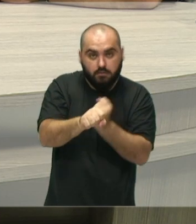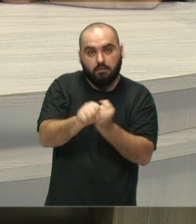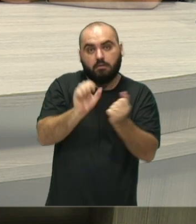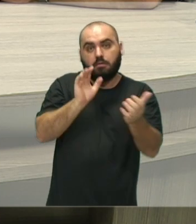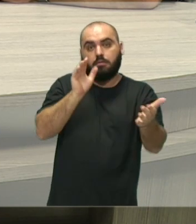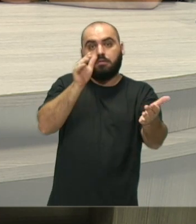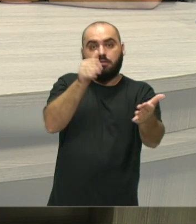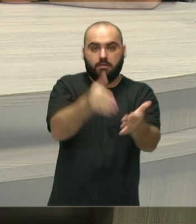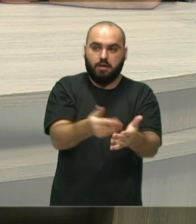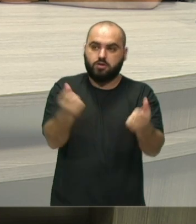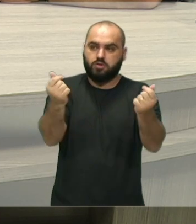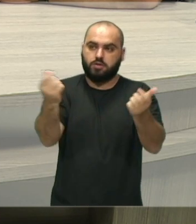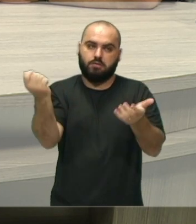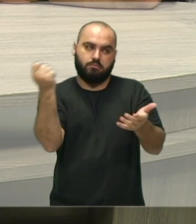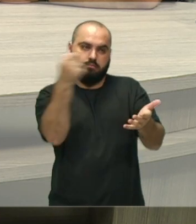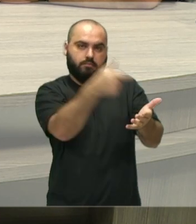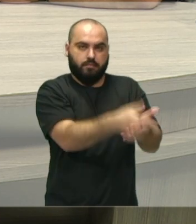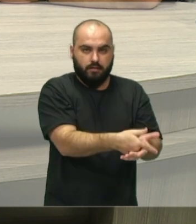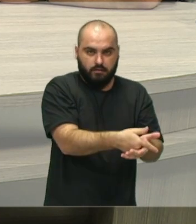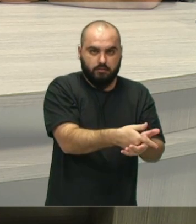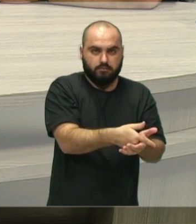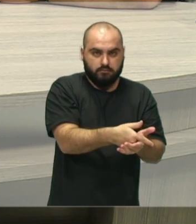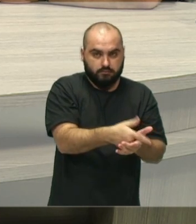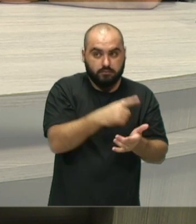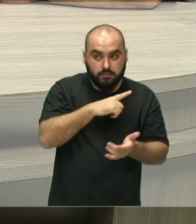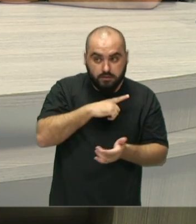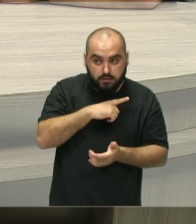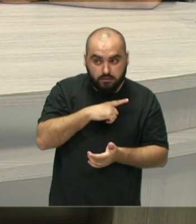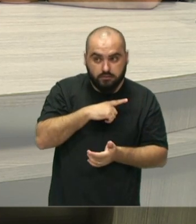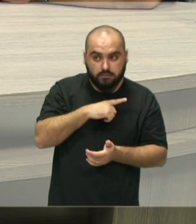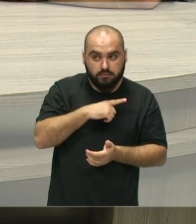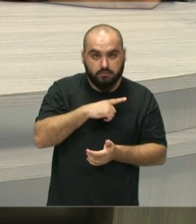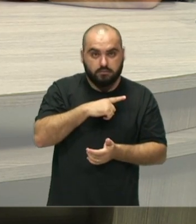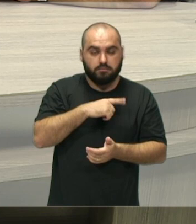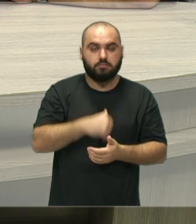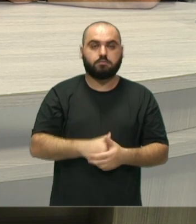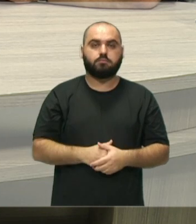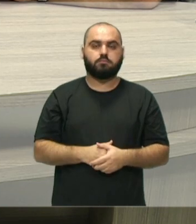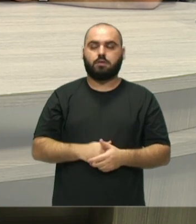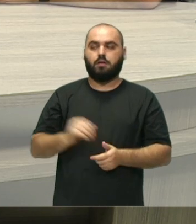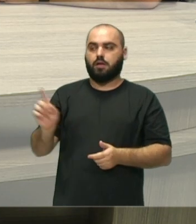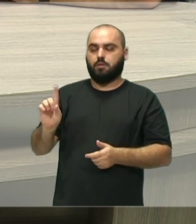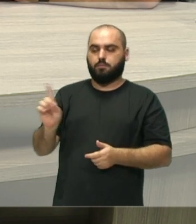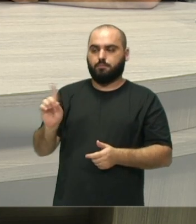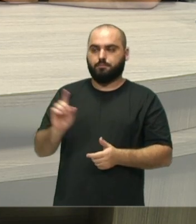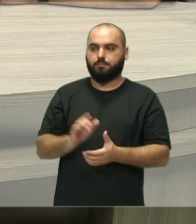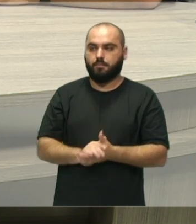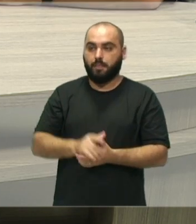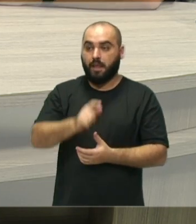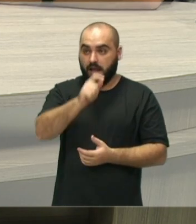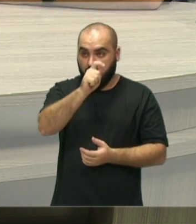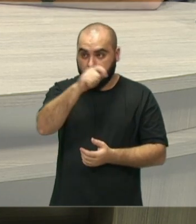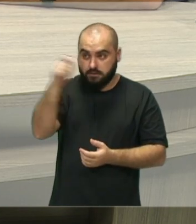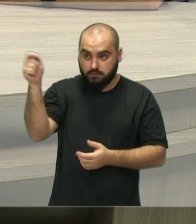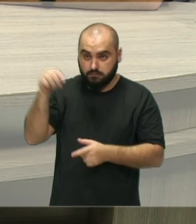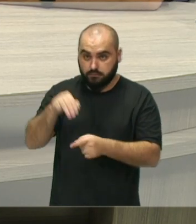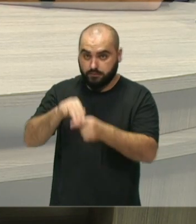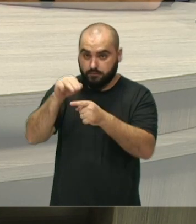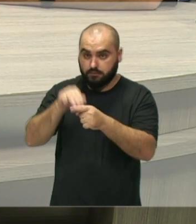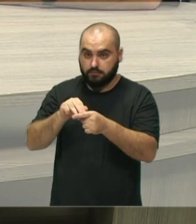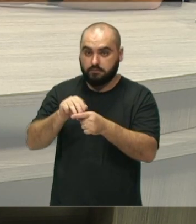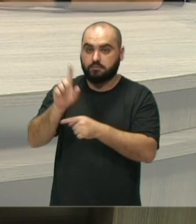o aporte financeiro depois para a concessão desses serviços? Não, a Associação de Municípios ela é